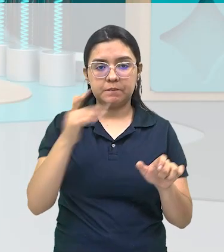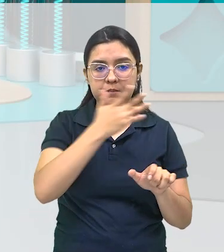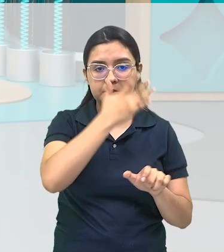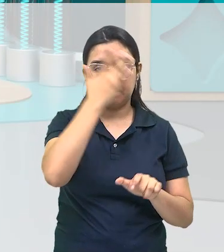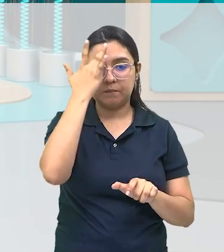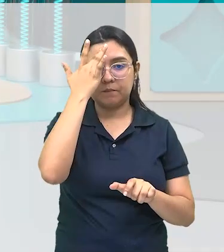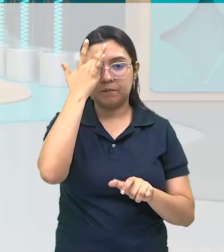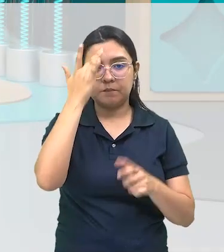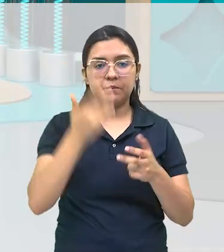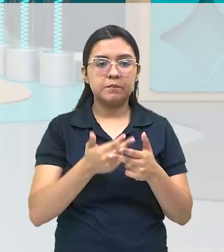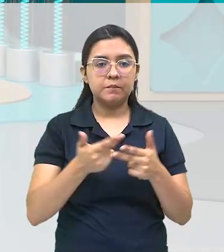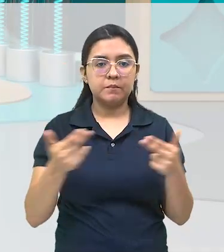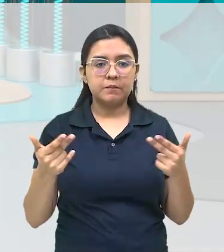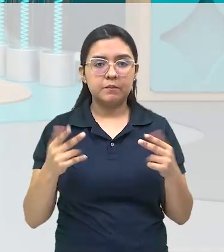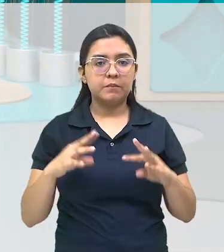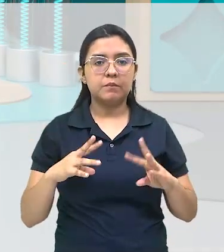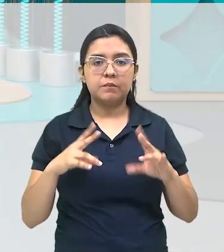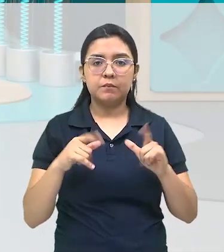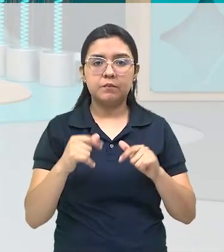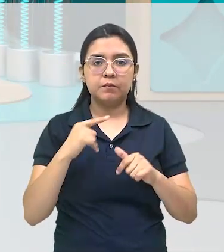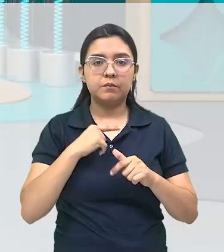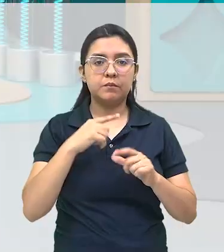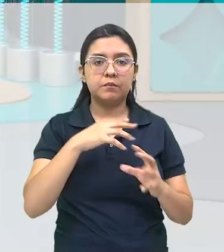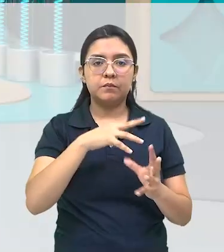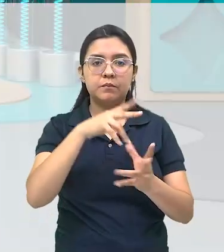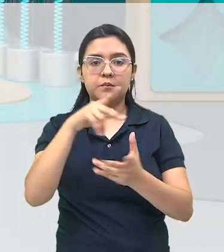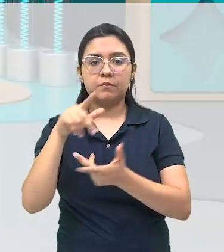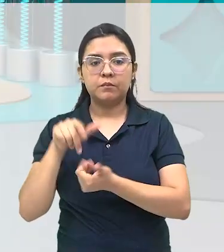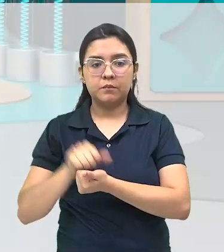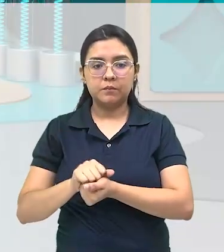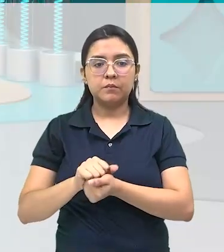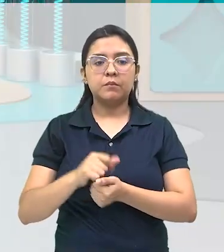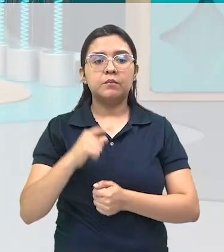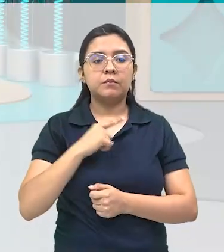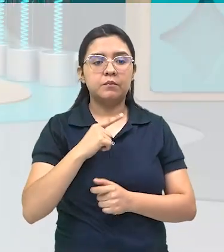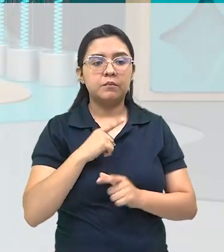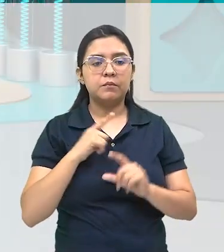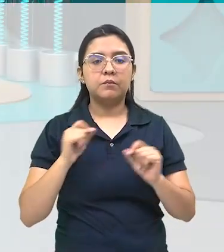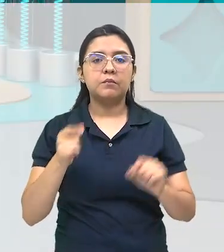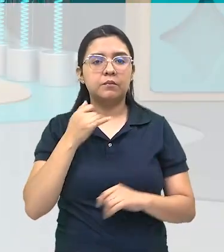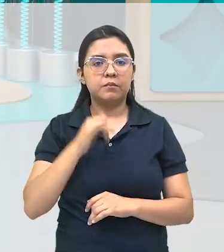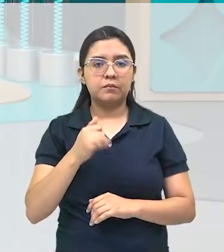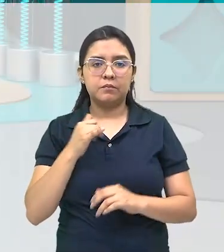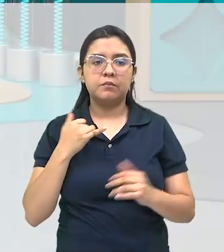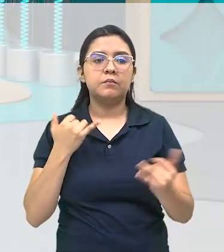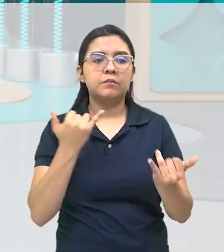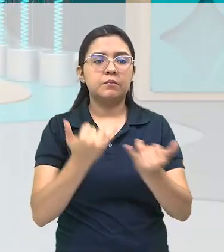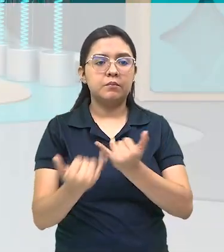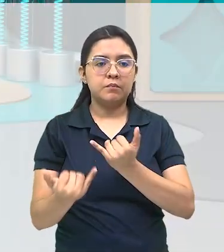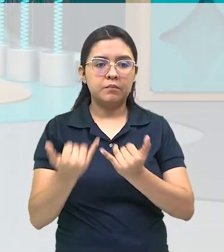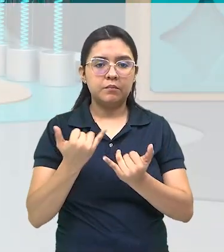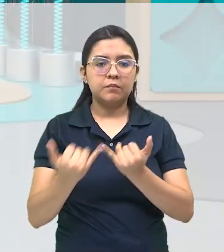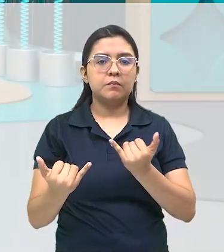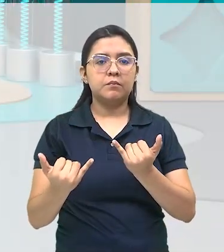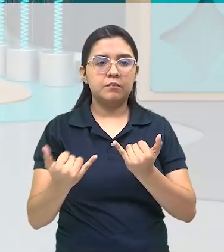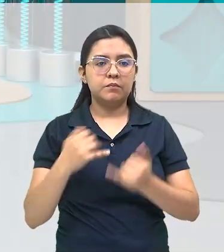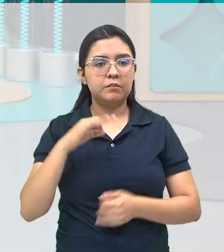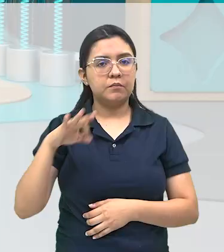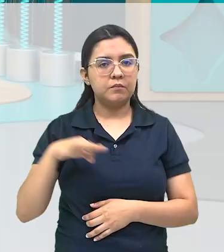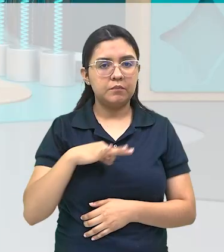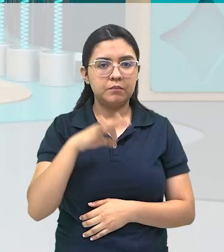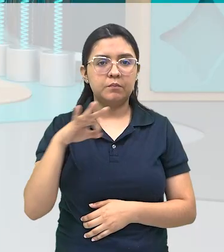e as coisas, tudo no mundo, elas comungam de uma mesma energia, de um mesmo